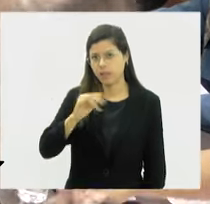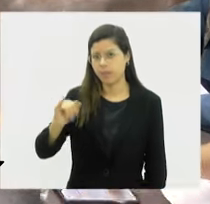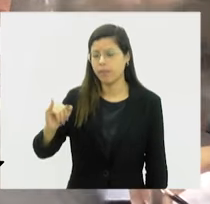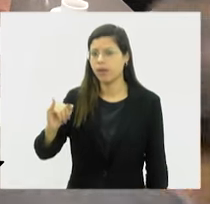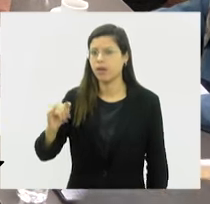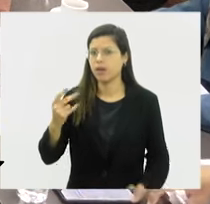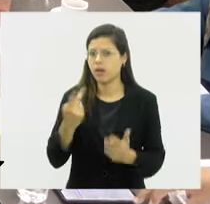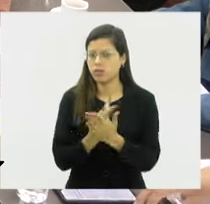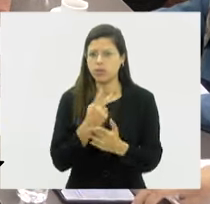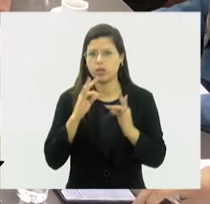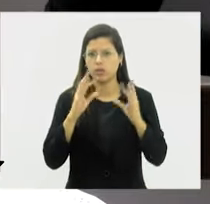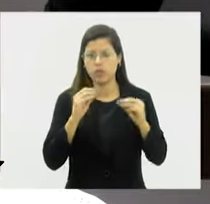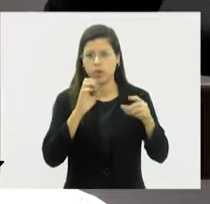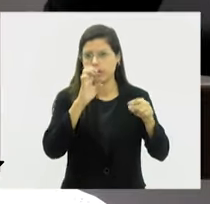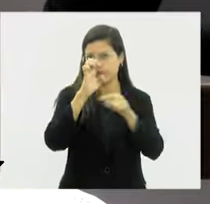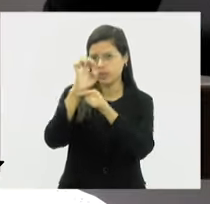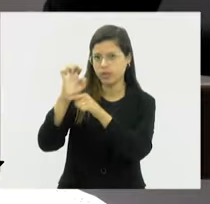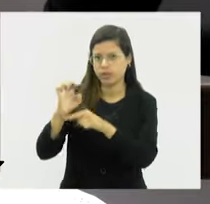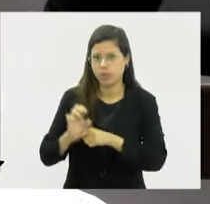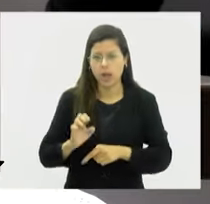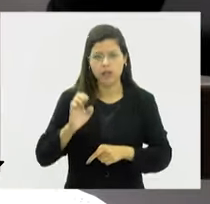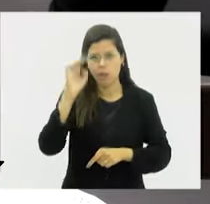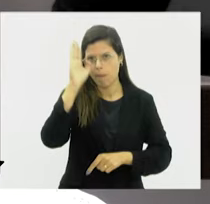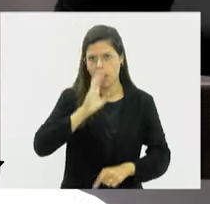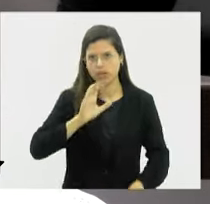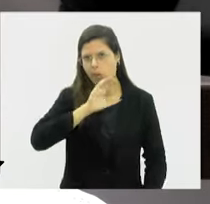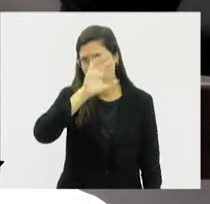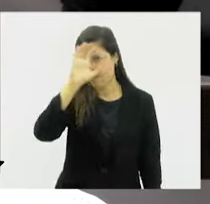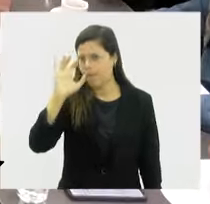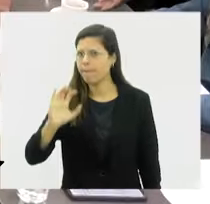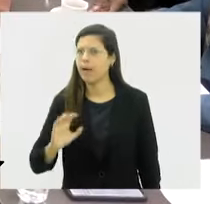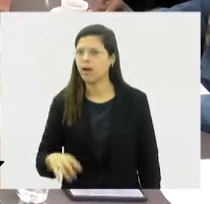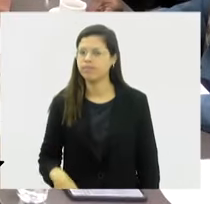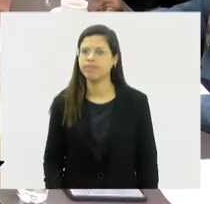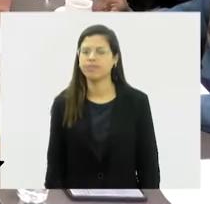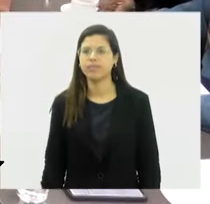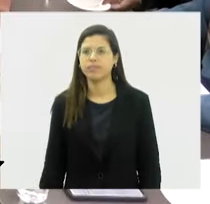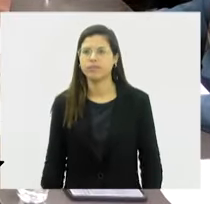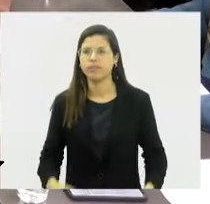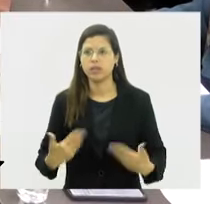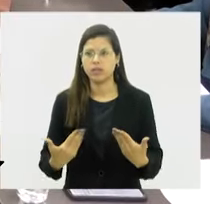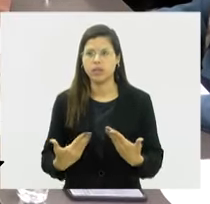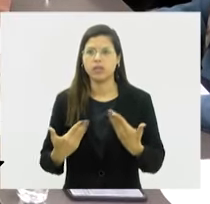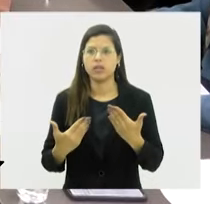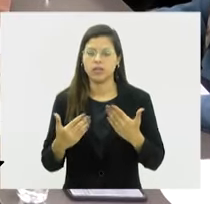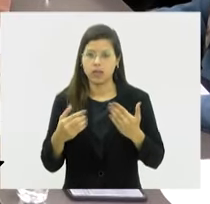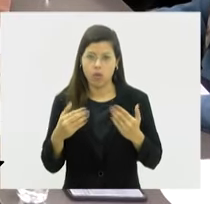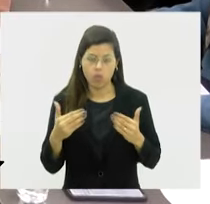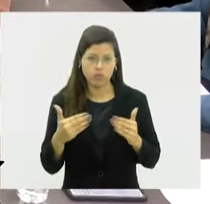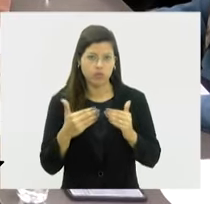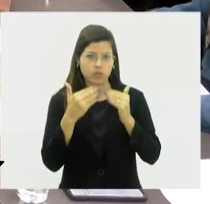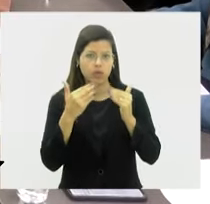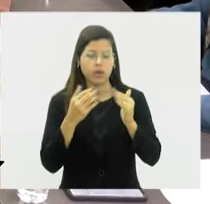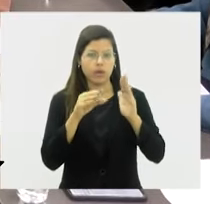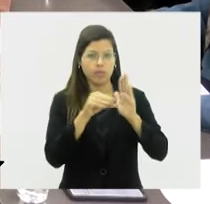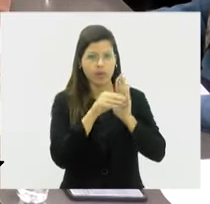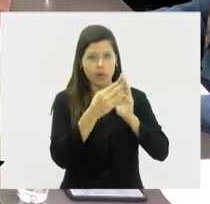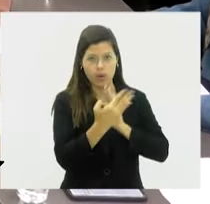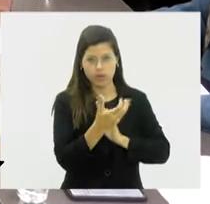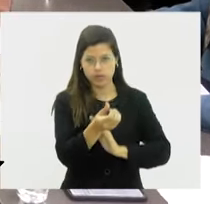estados do Brasil. E lá também, né? Também, por isso que foi o acordo. Também. Então, o parecer é favorável às emendas 4, 6 e